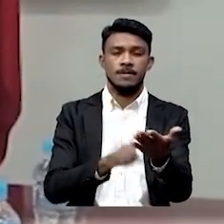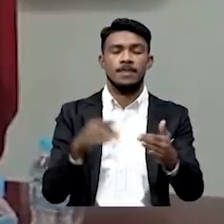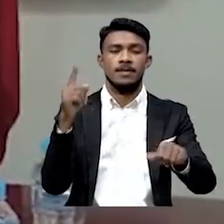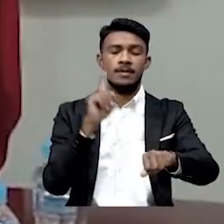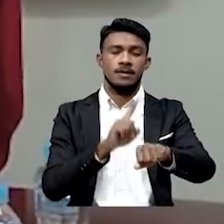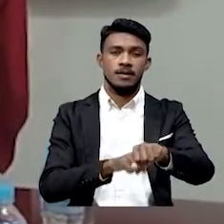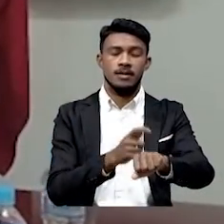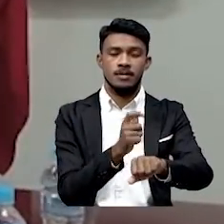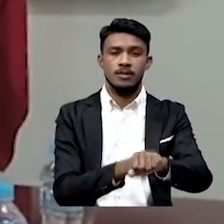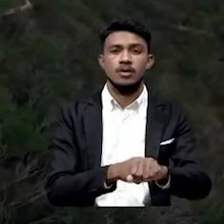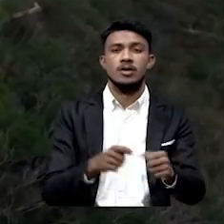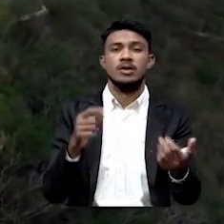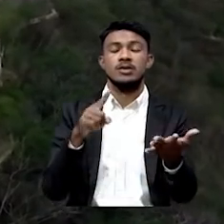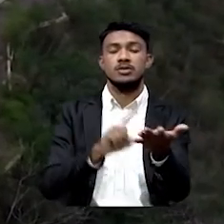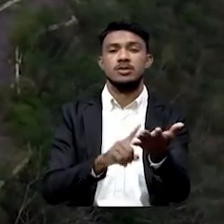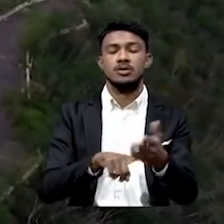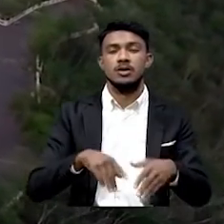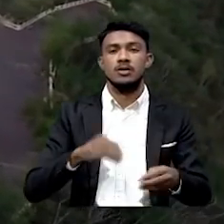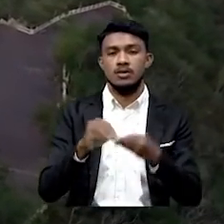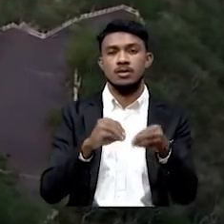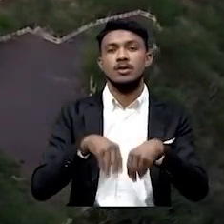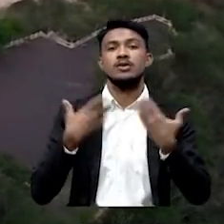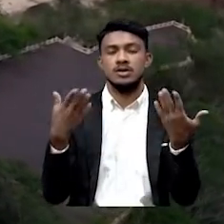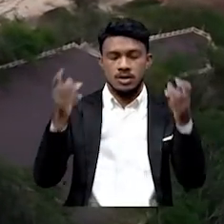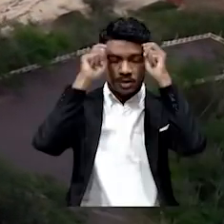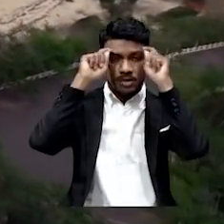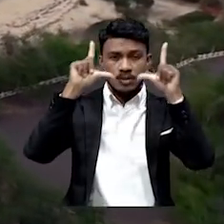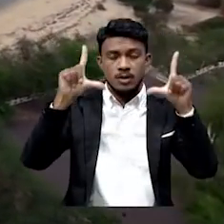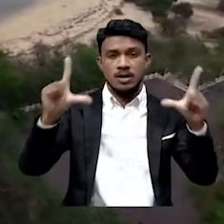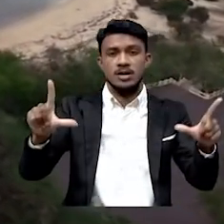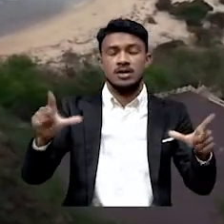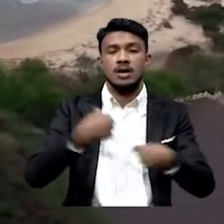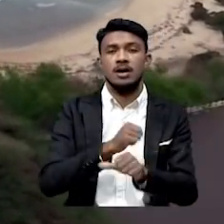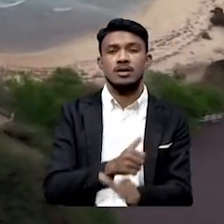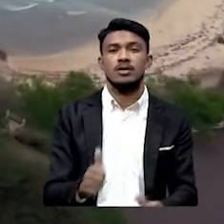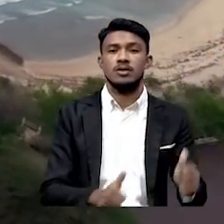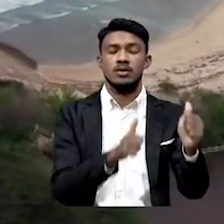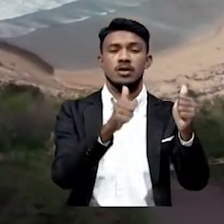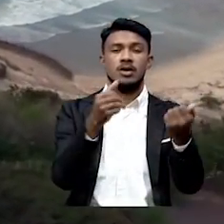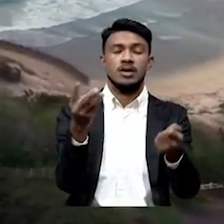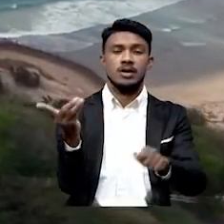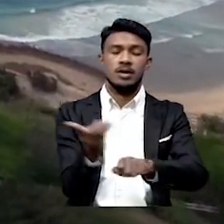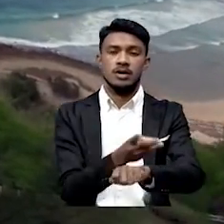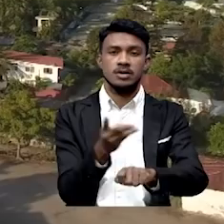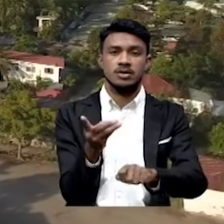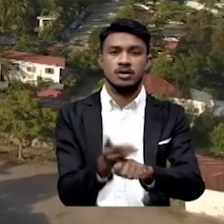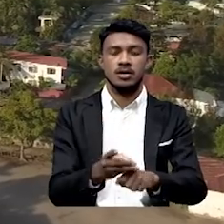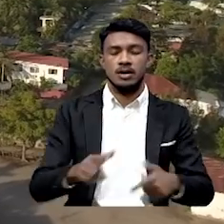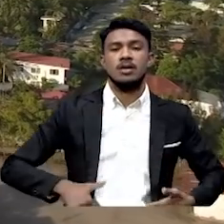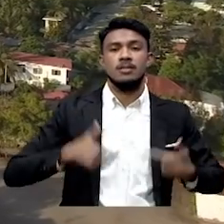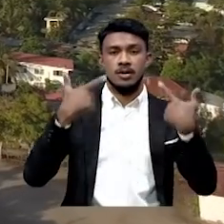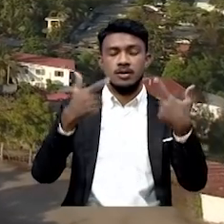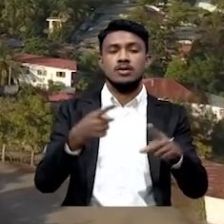parlamento, discutimos com o Boinsa Timor-Leste ato implementamos declaração fraternidade humana, nebe halao si amo